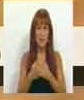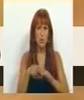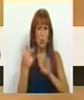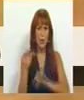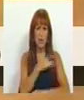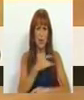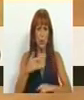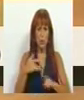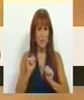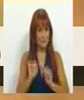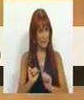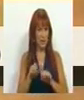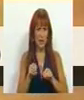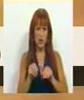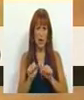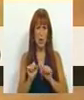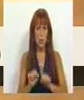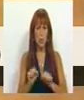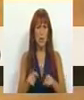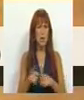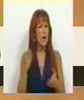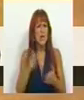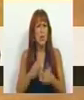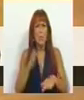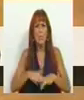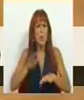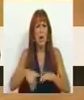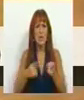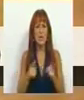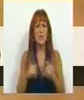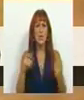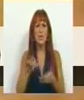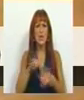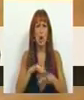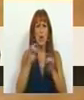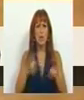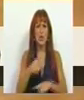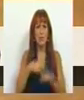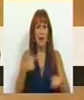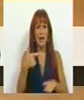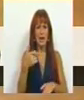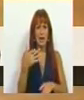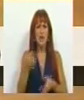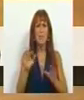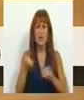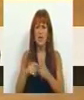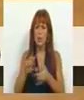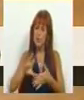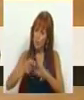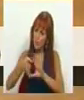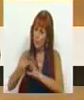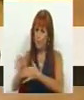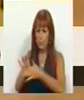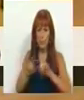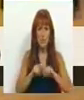cuidados de saúde na sua região, não apenas relativamente ao Centro Hospital do Médio Tejo, mas também à necessária